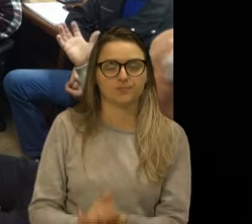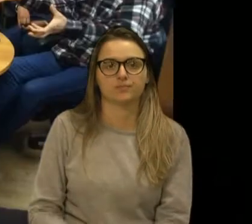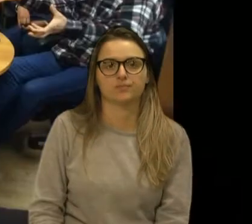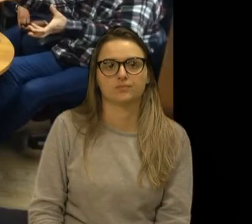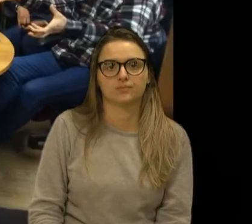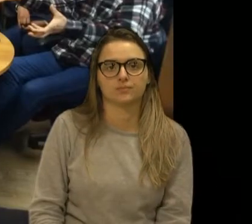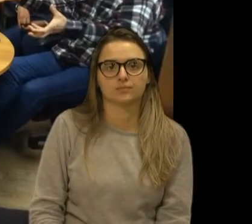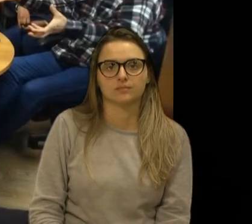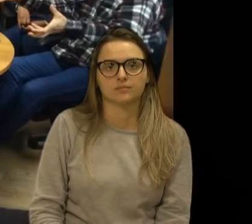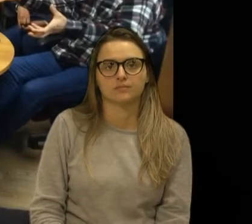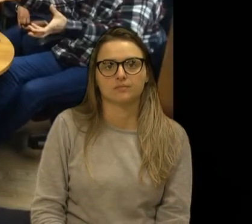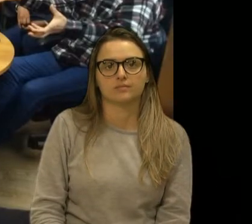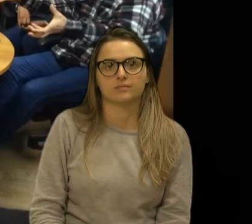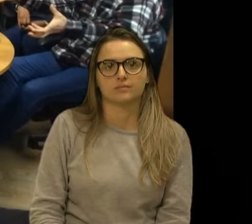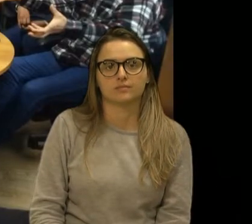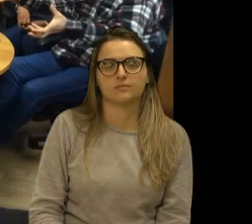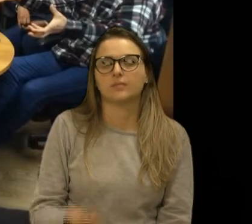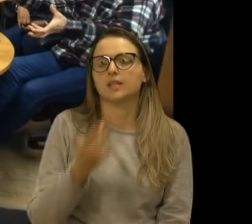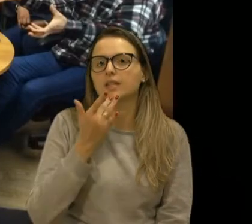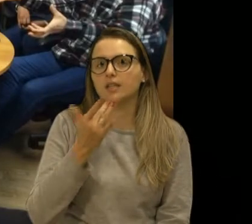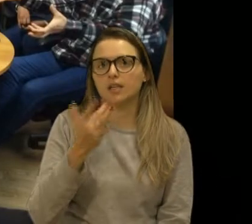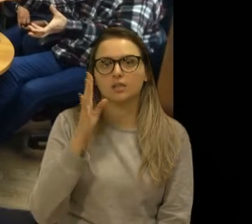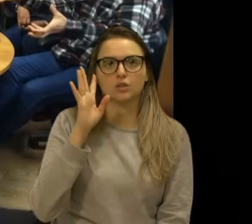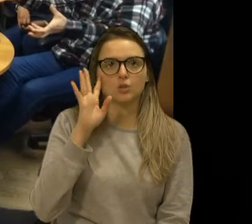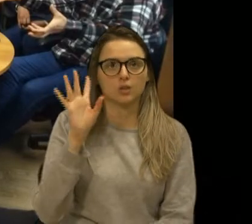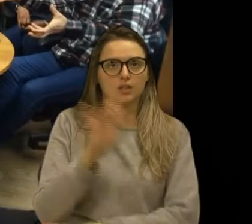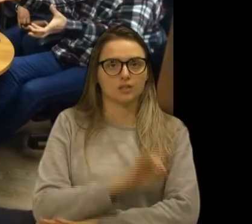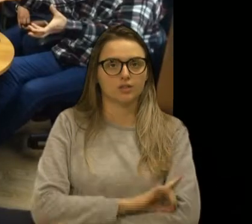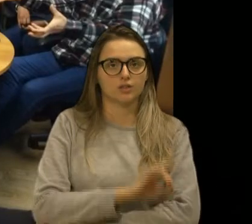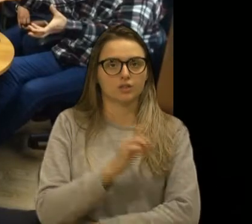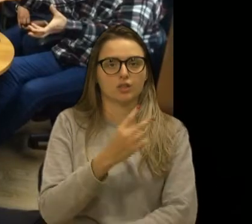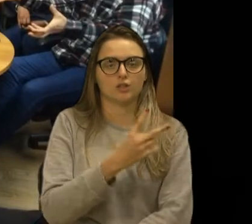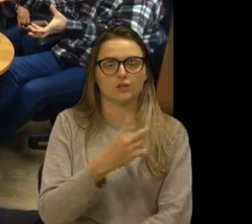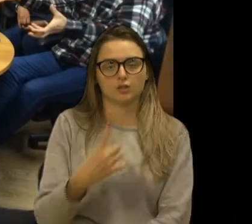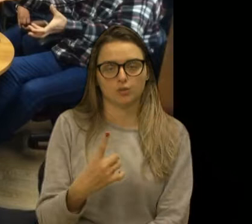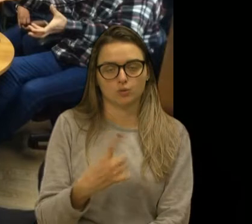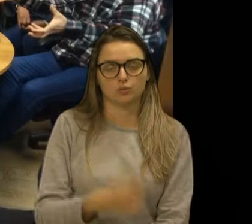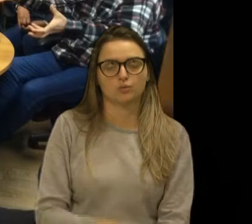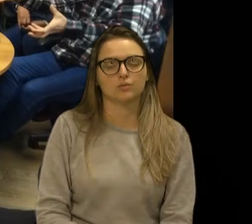Então nessa tarde de quarta-feira, no dia 21, então,